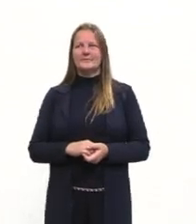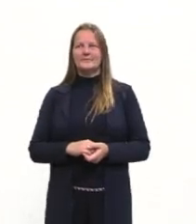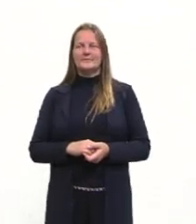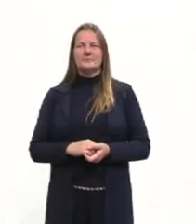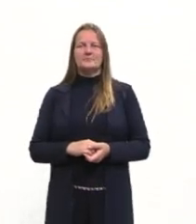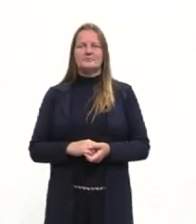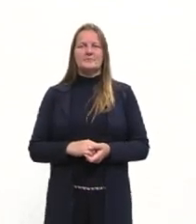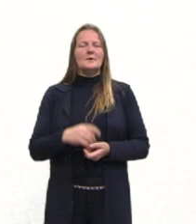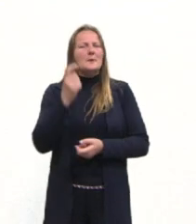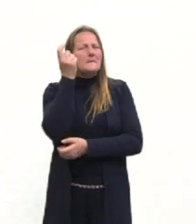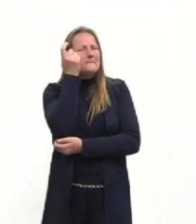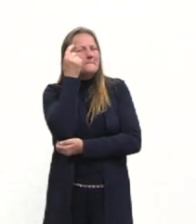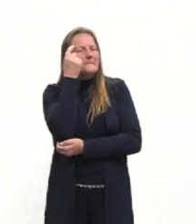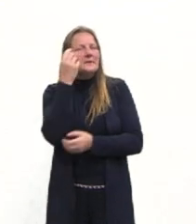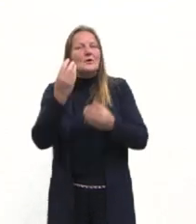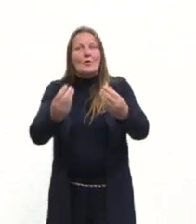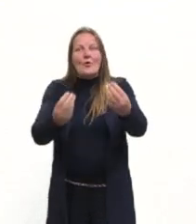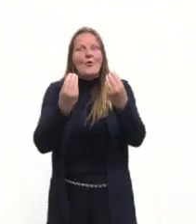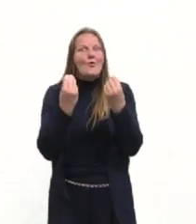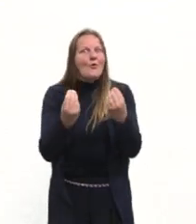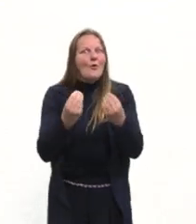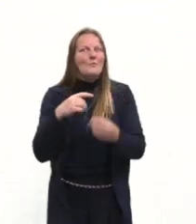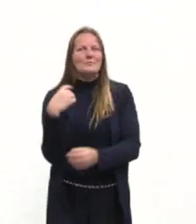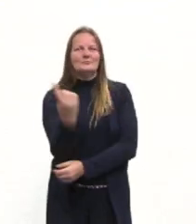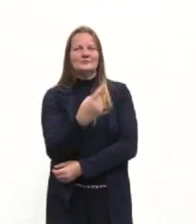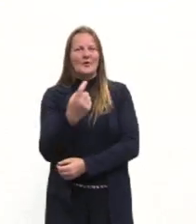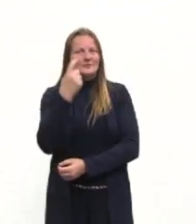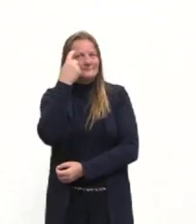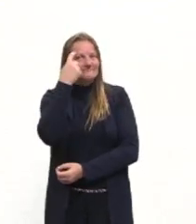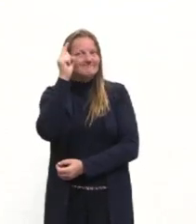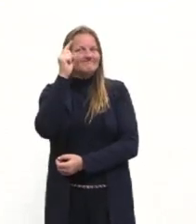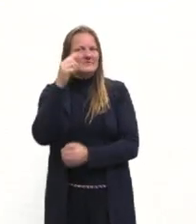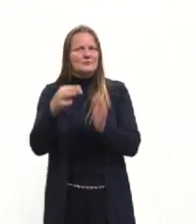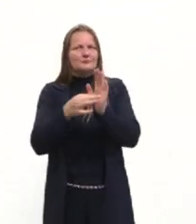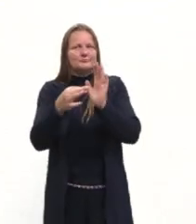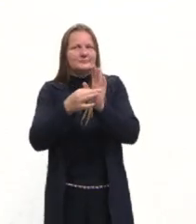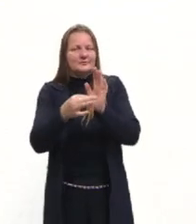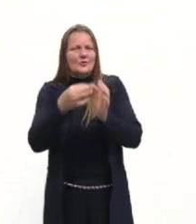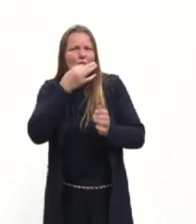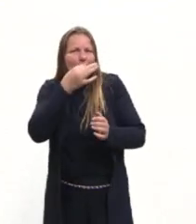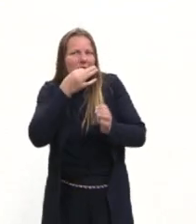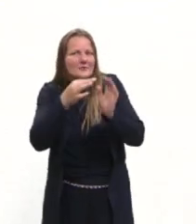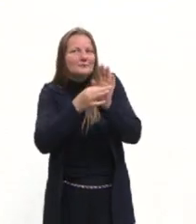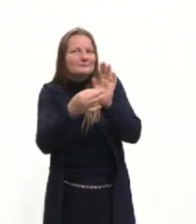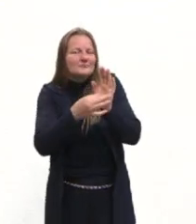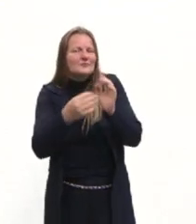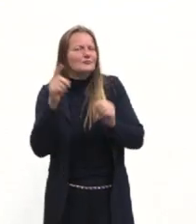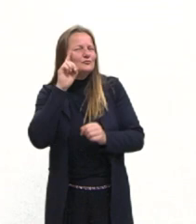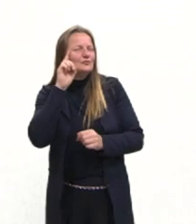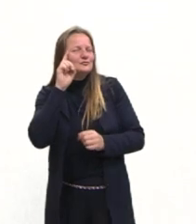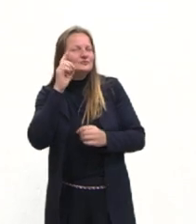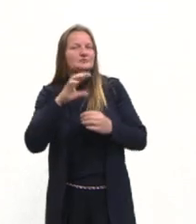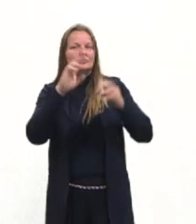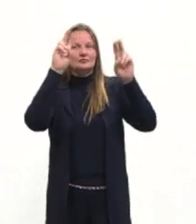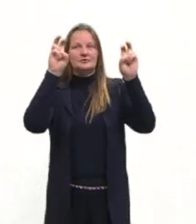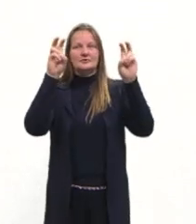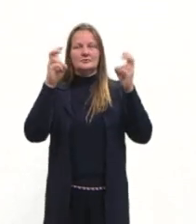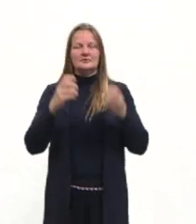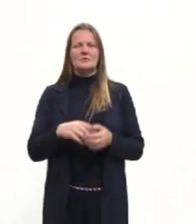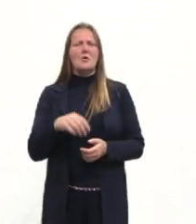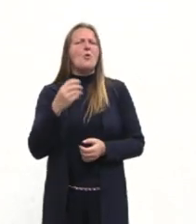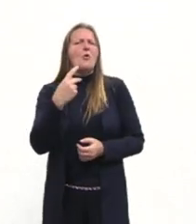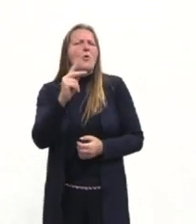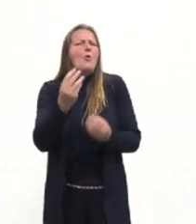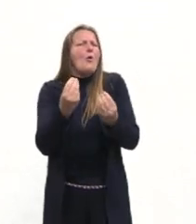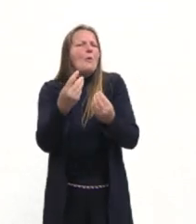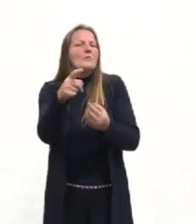vai pensar um pouquinho sobre como nós formamos nossa opinião sobre os assuntos do nosso cotidiano. Como é que tu forma a